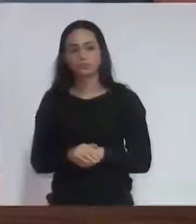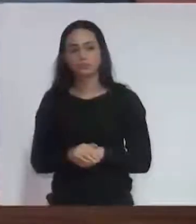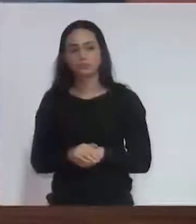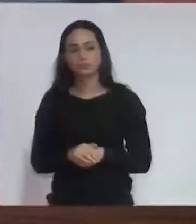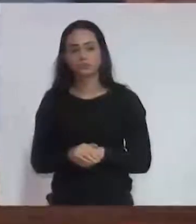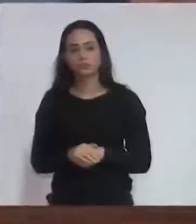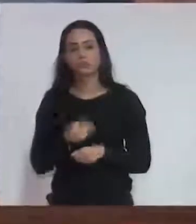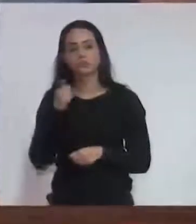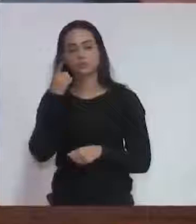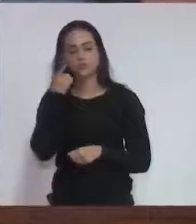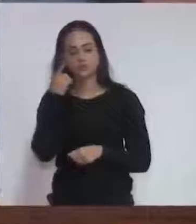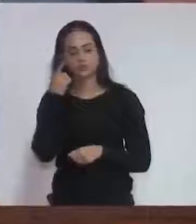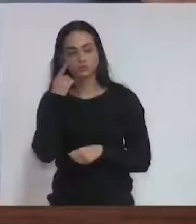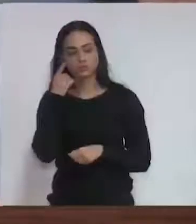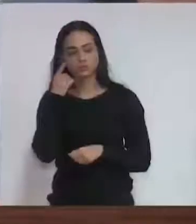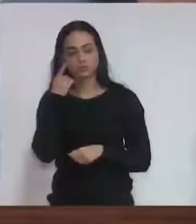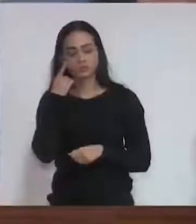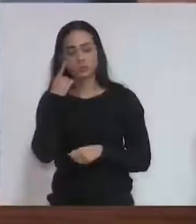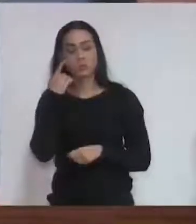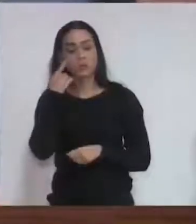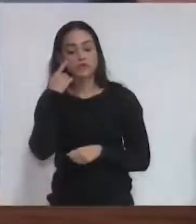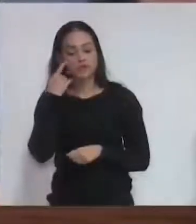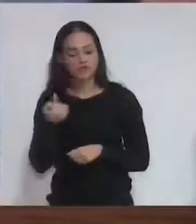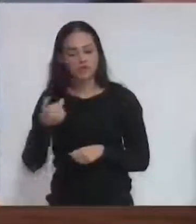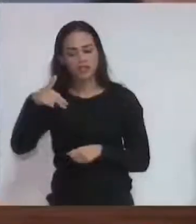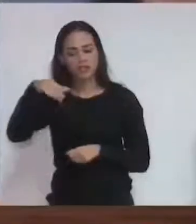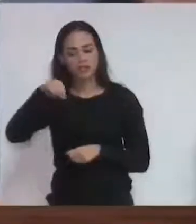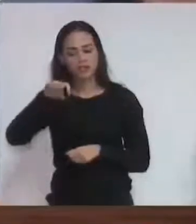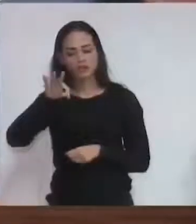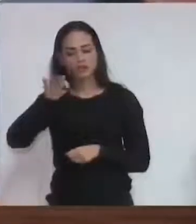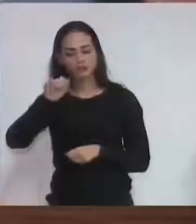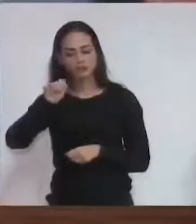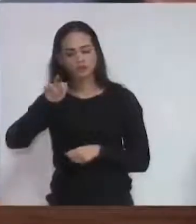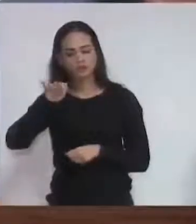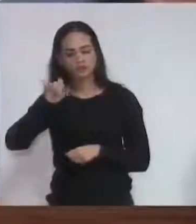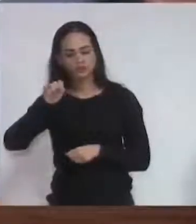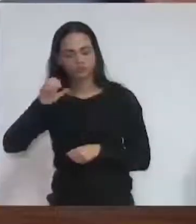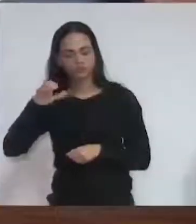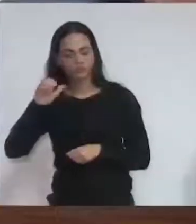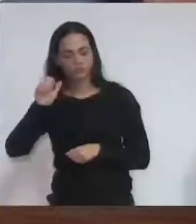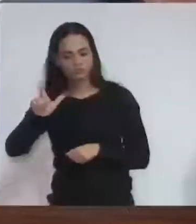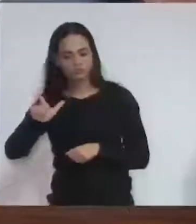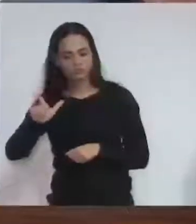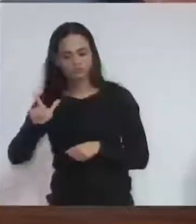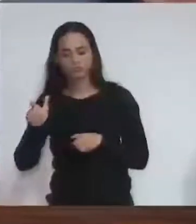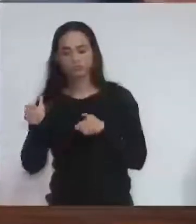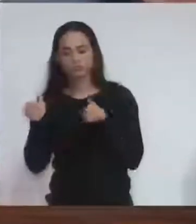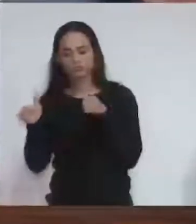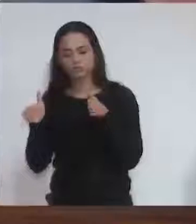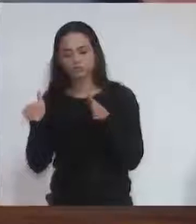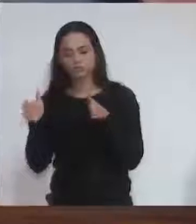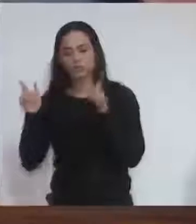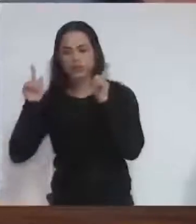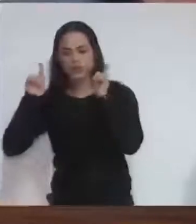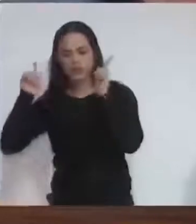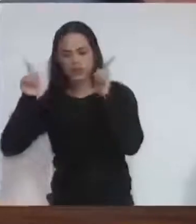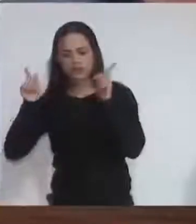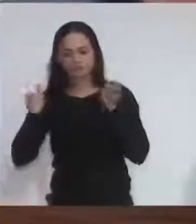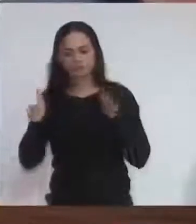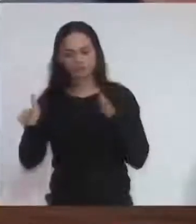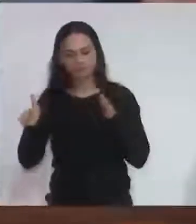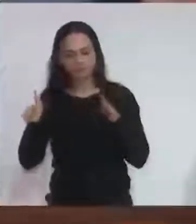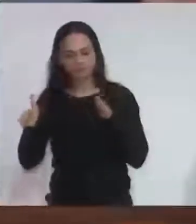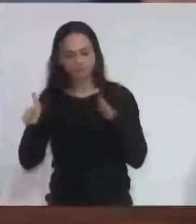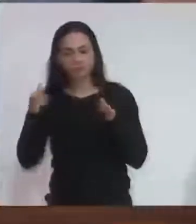eles forneçam as notas fiscais de compra dessas mercadorias por um período determinado, até depois da greve deflagrada